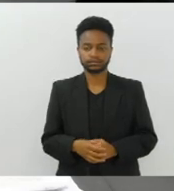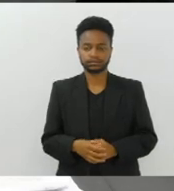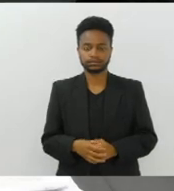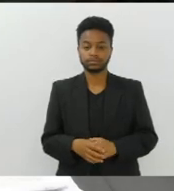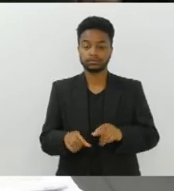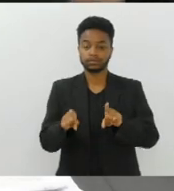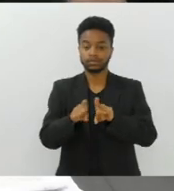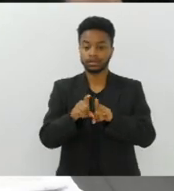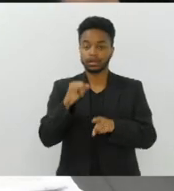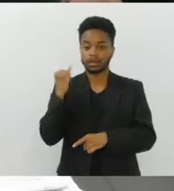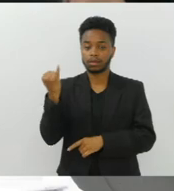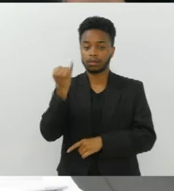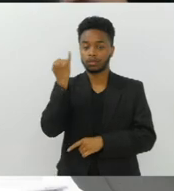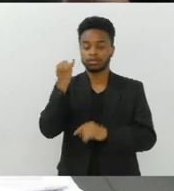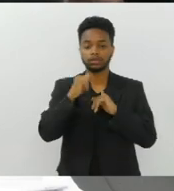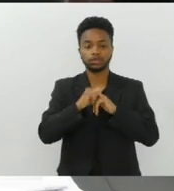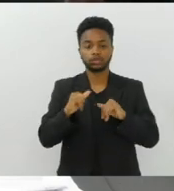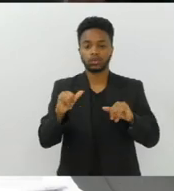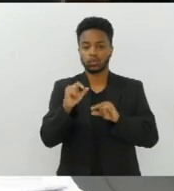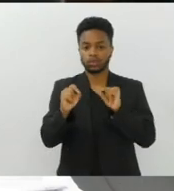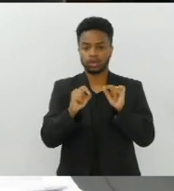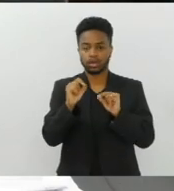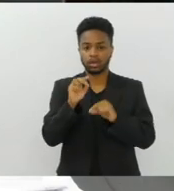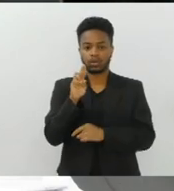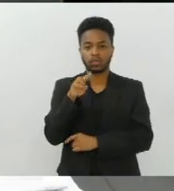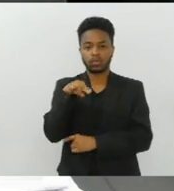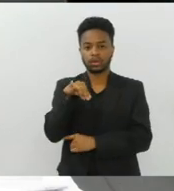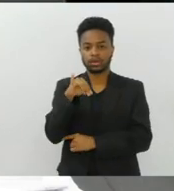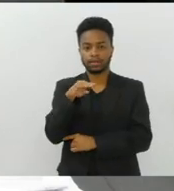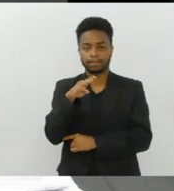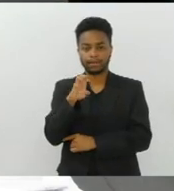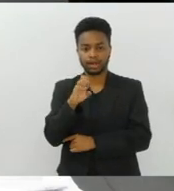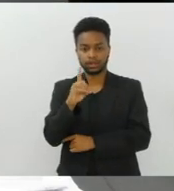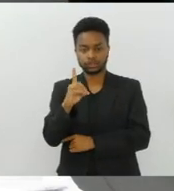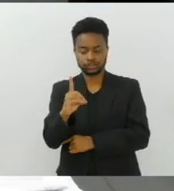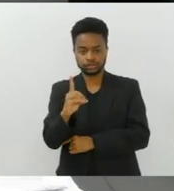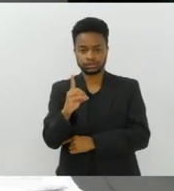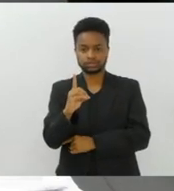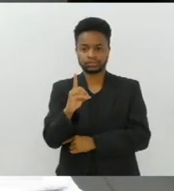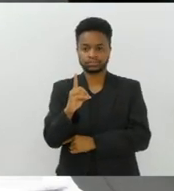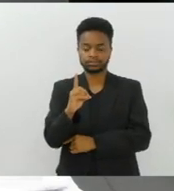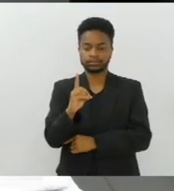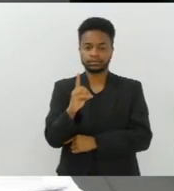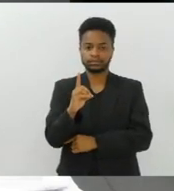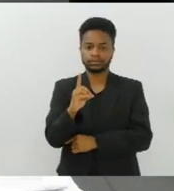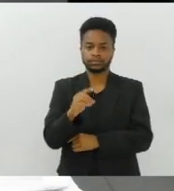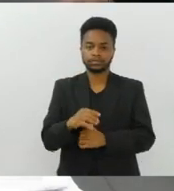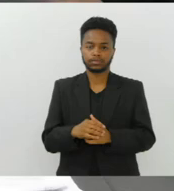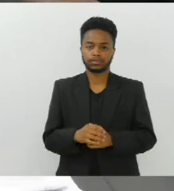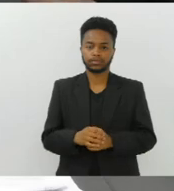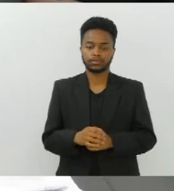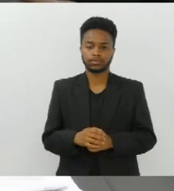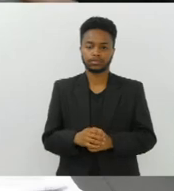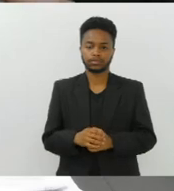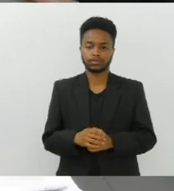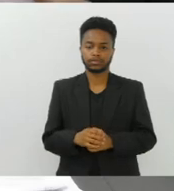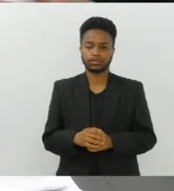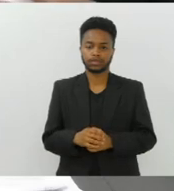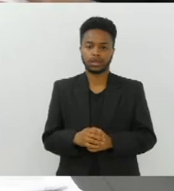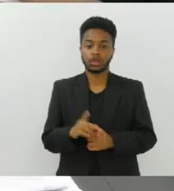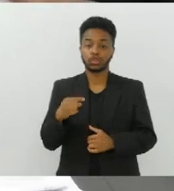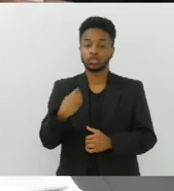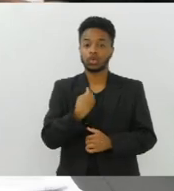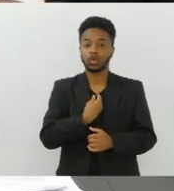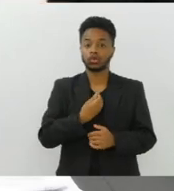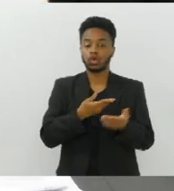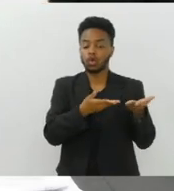Importante ressaltar que a Unimed, a Unimed Ferge, ela virá, deputados, na condição de convocada e